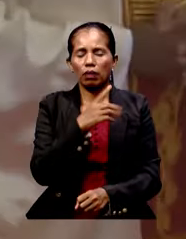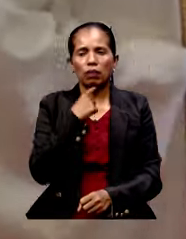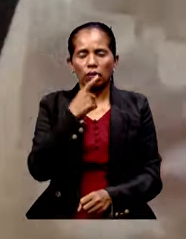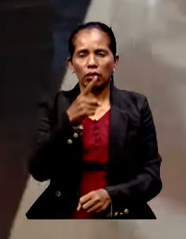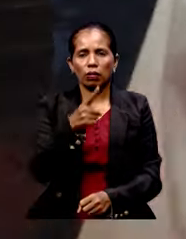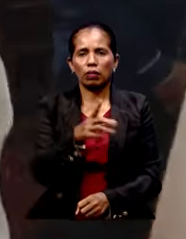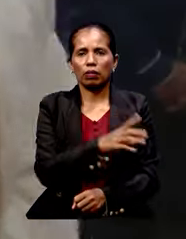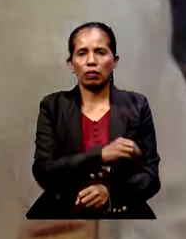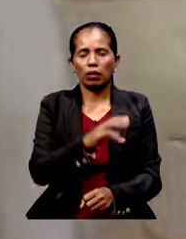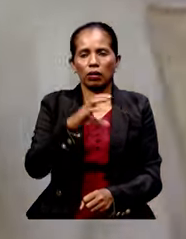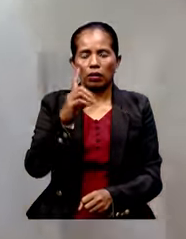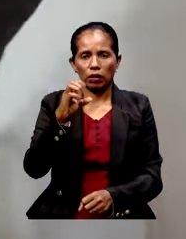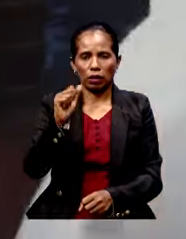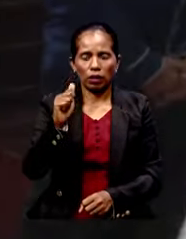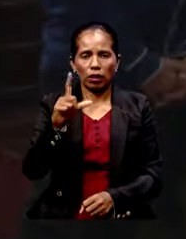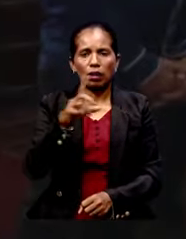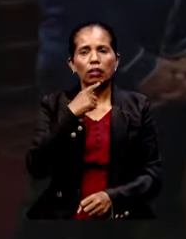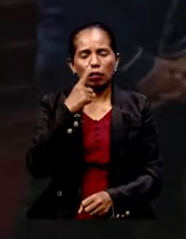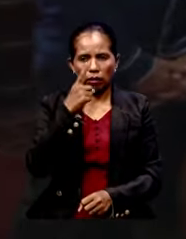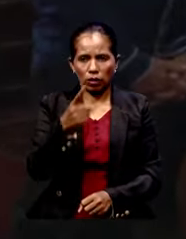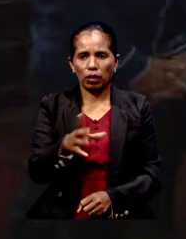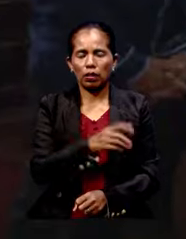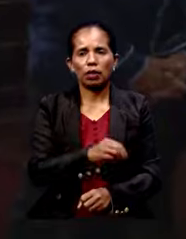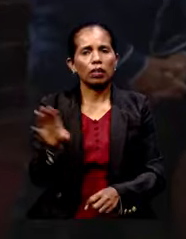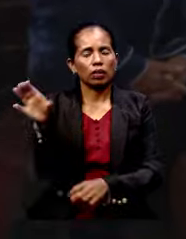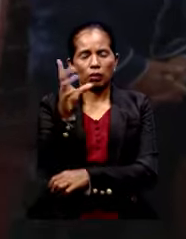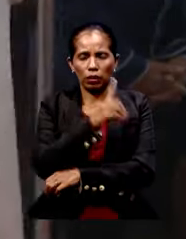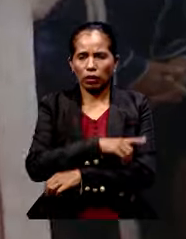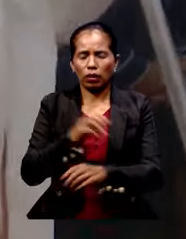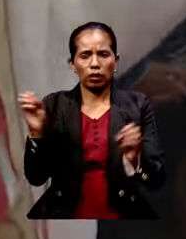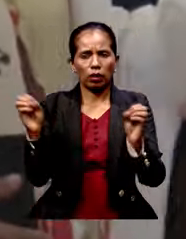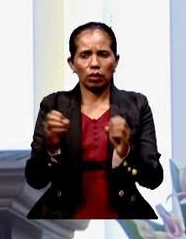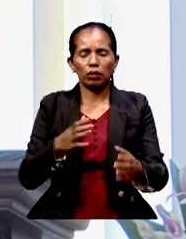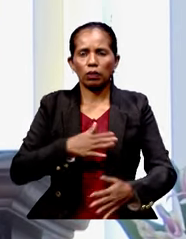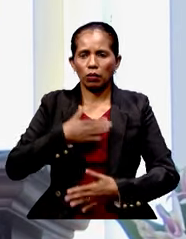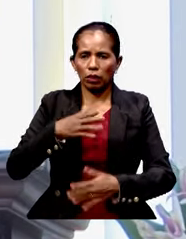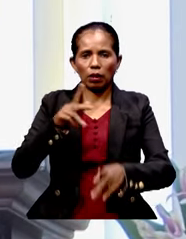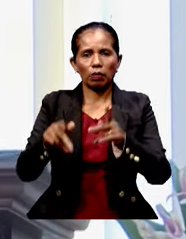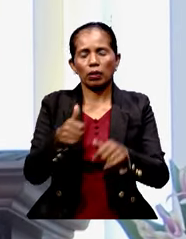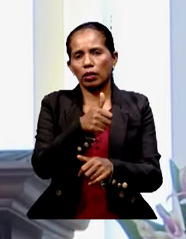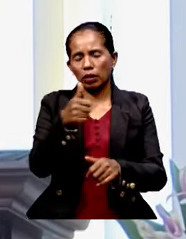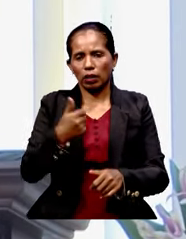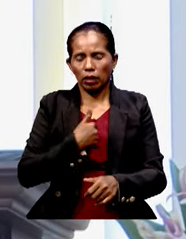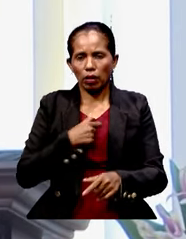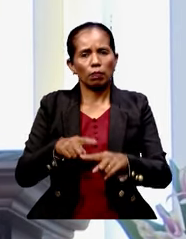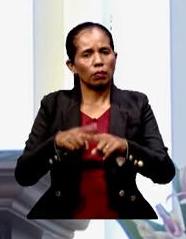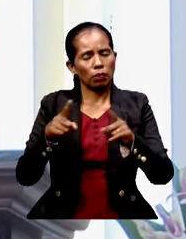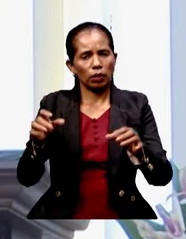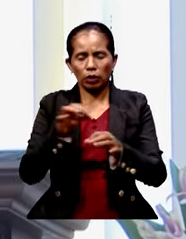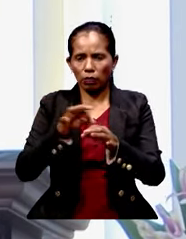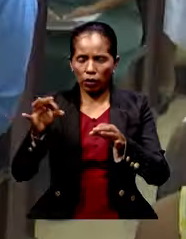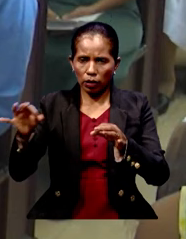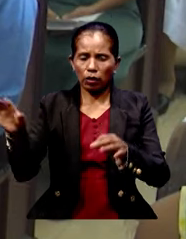Dom Virgilio Cardeal do Carmo da Silva, Ateten, Natal la hostit atual contente e ma ida idak ni an, mai be espírito